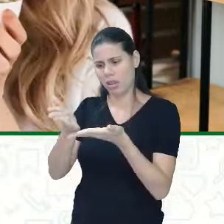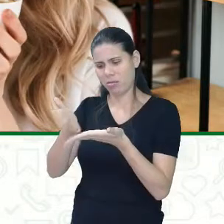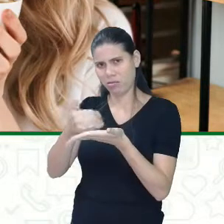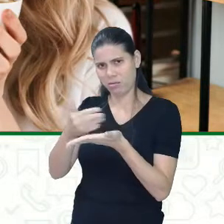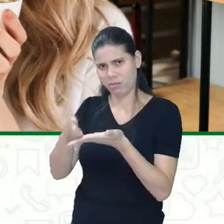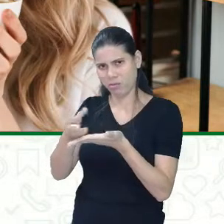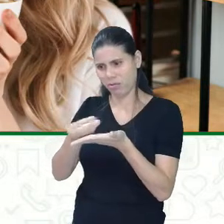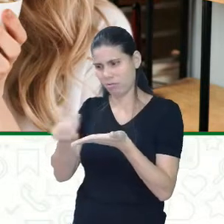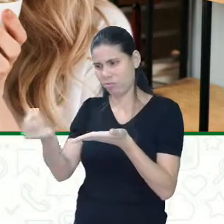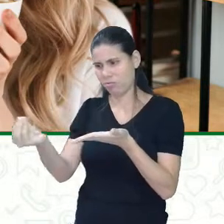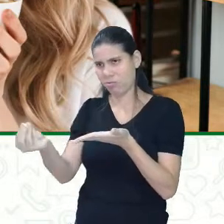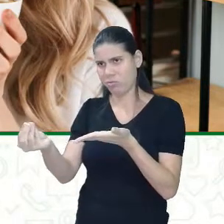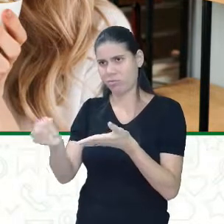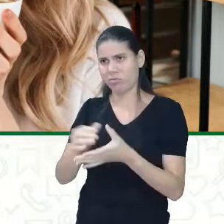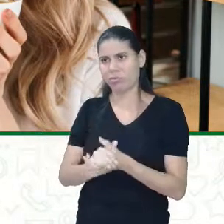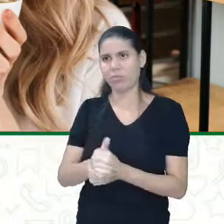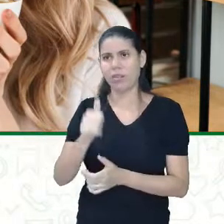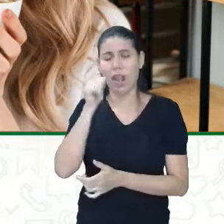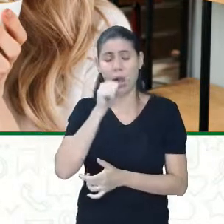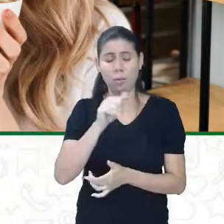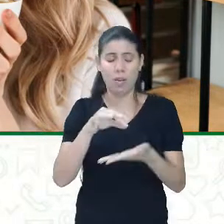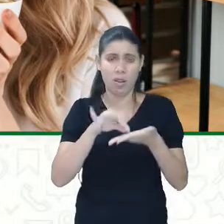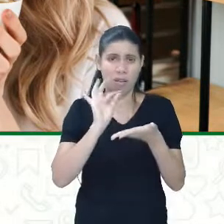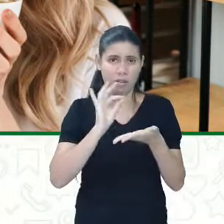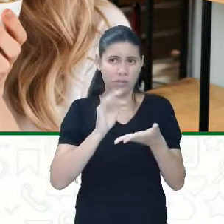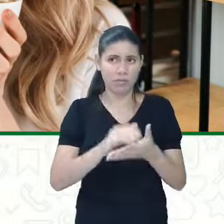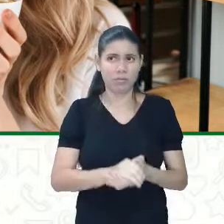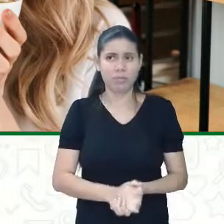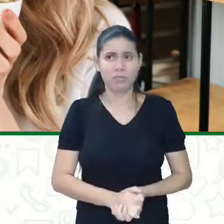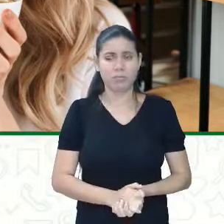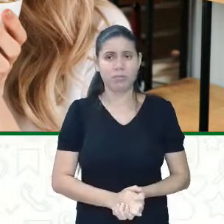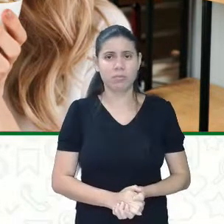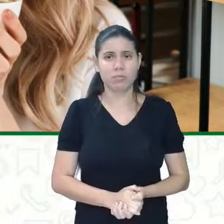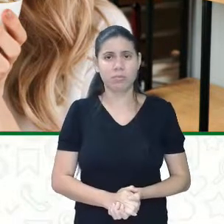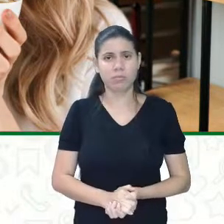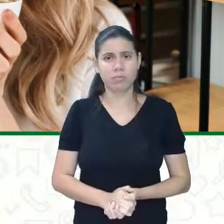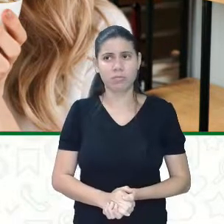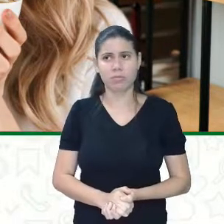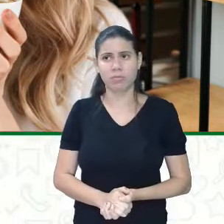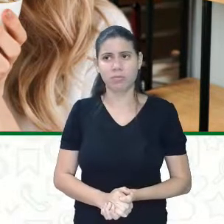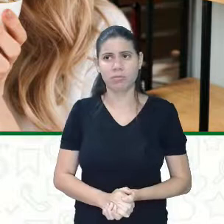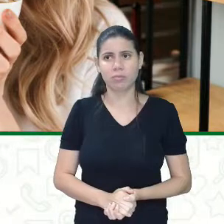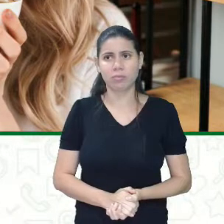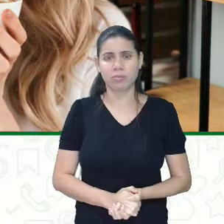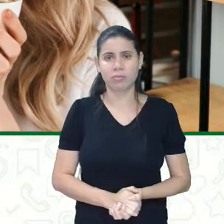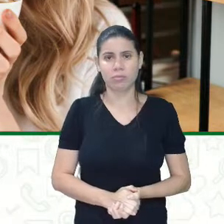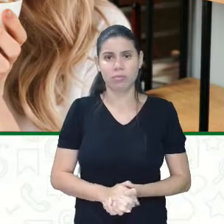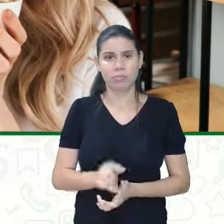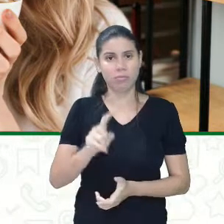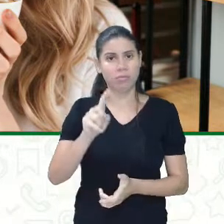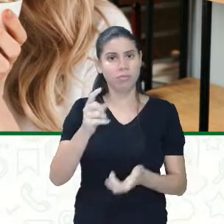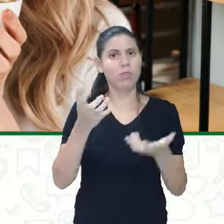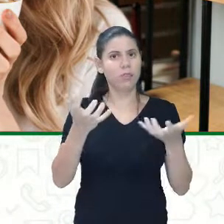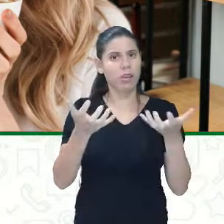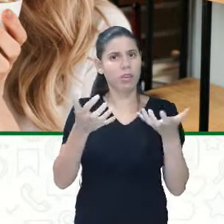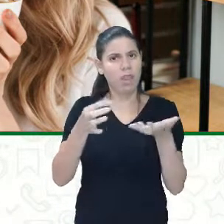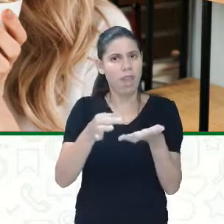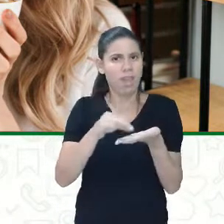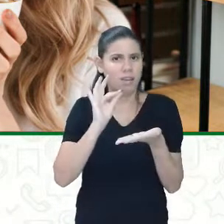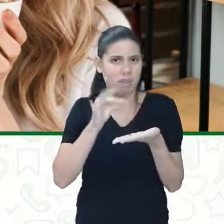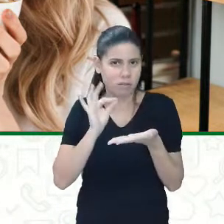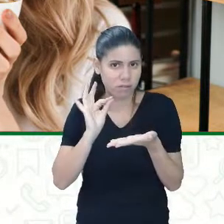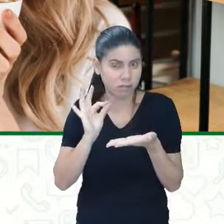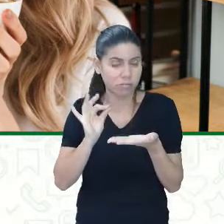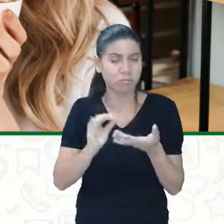bolo? Essa moça com café, ó. Would you like some coffee? Que é o título da nossa aula, né? Você gostaria de um pouco de